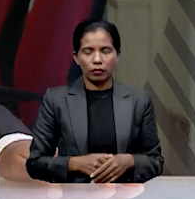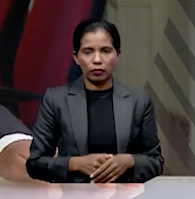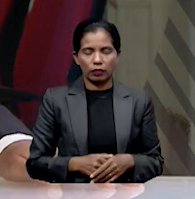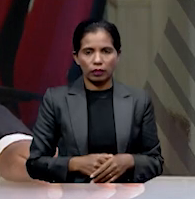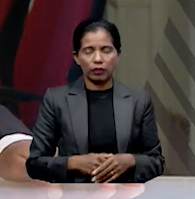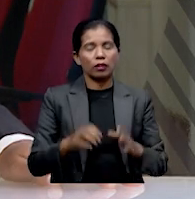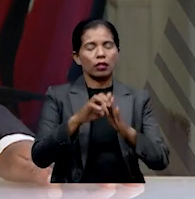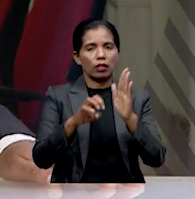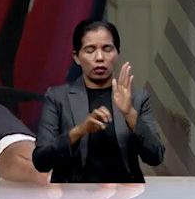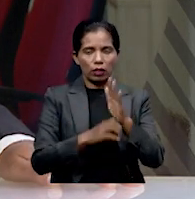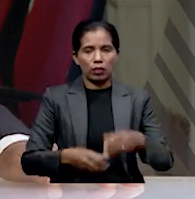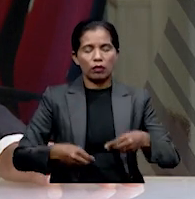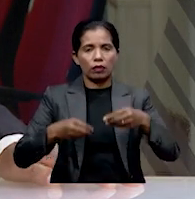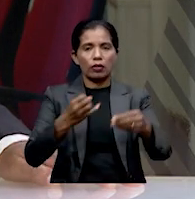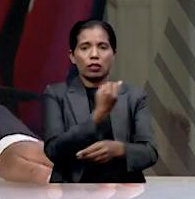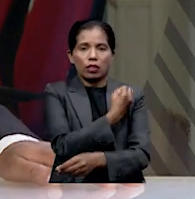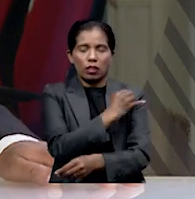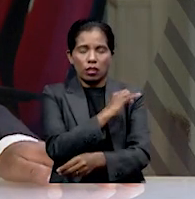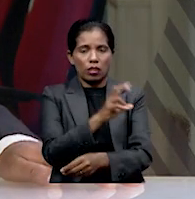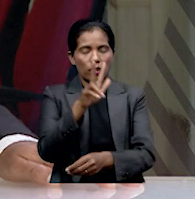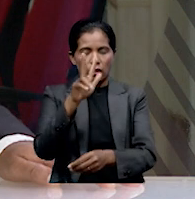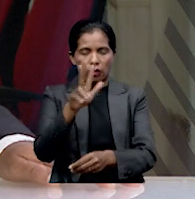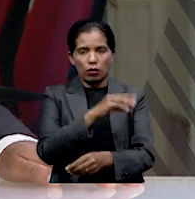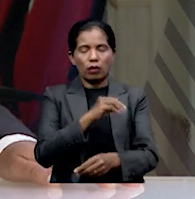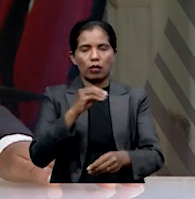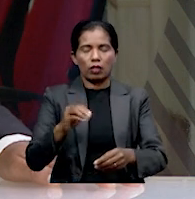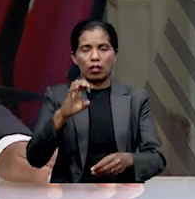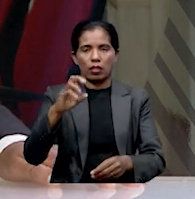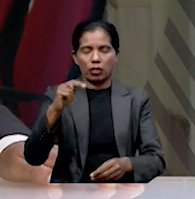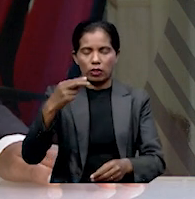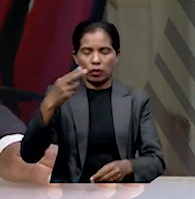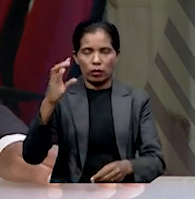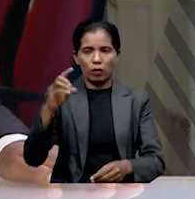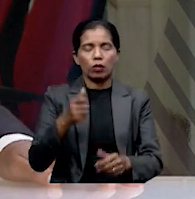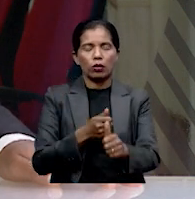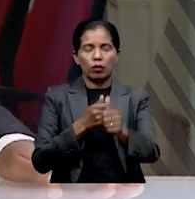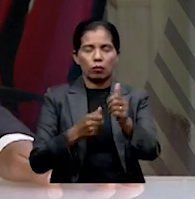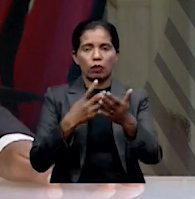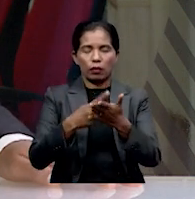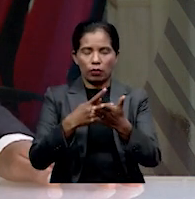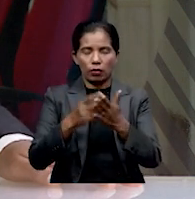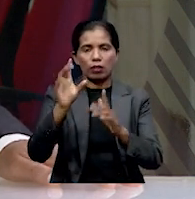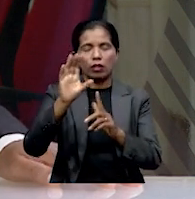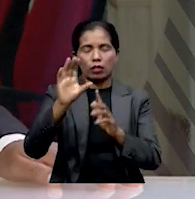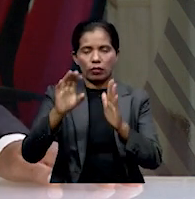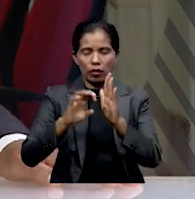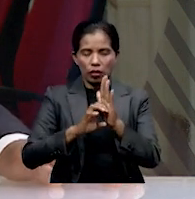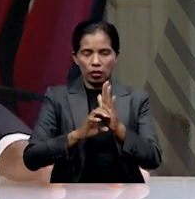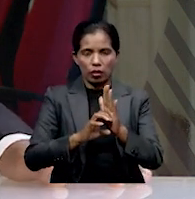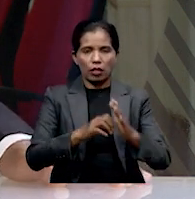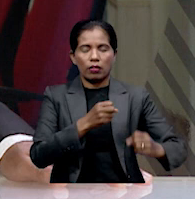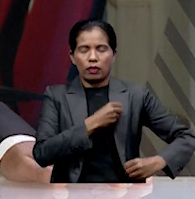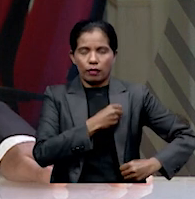Estar com decora general na Entolo, no general reformado, Hendro Priono, baseia a proposta do CIF e Estado-Maior General